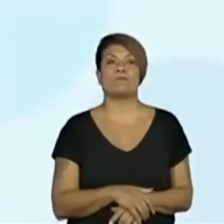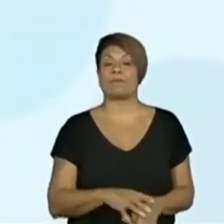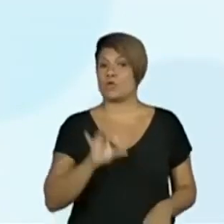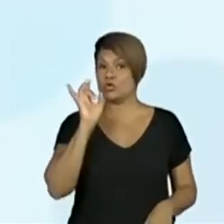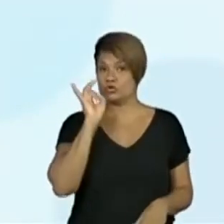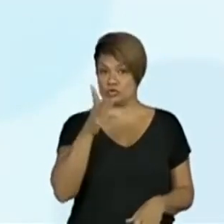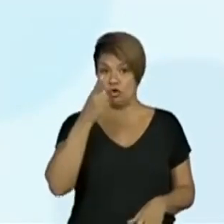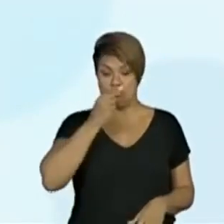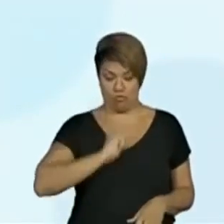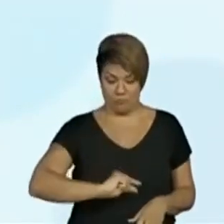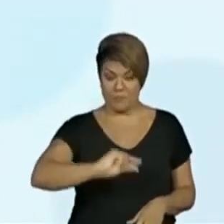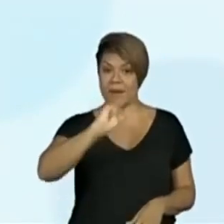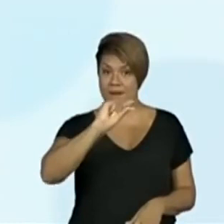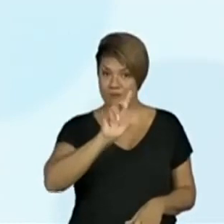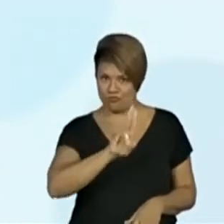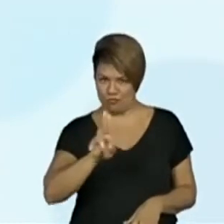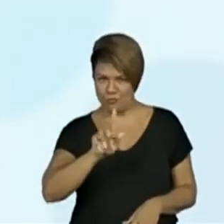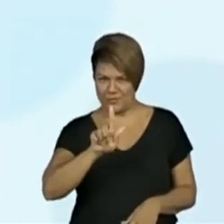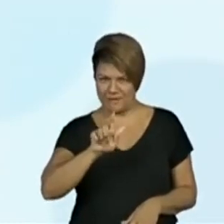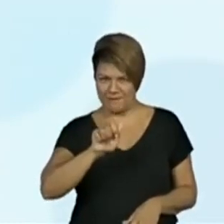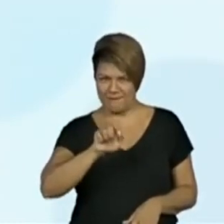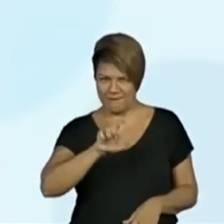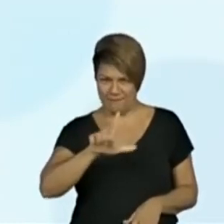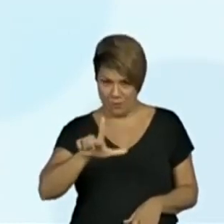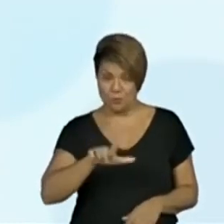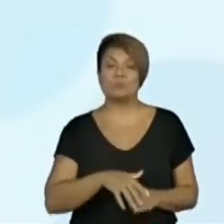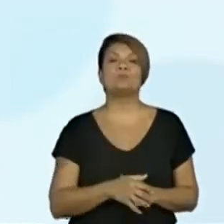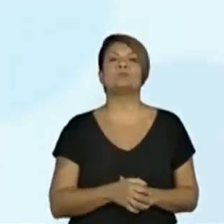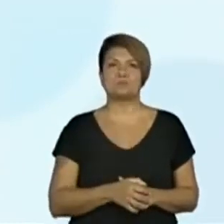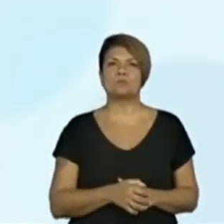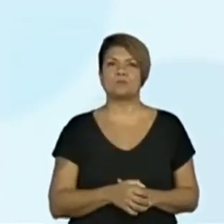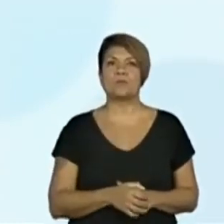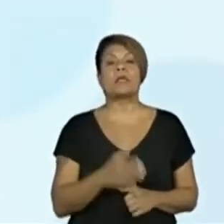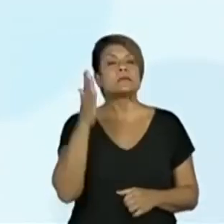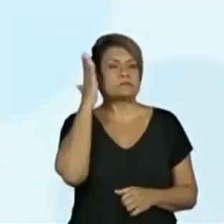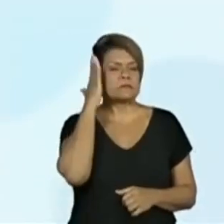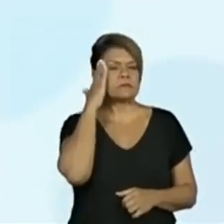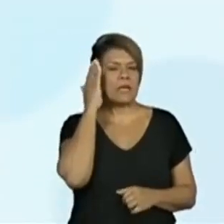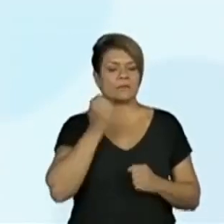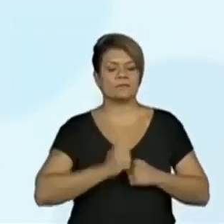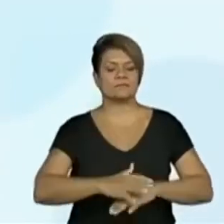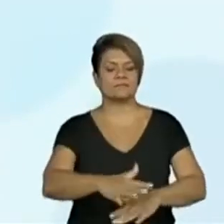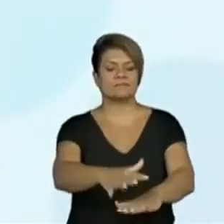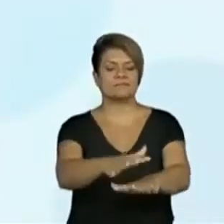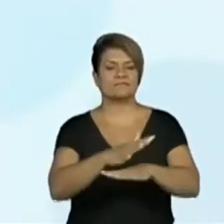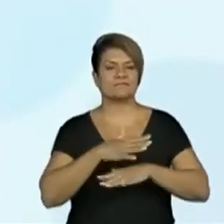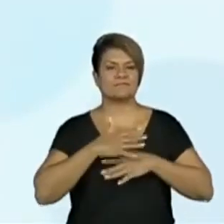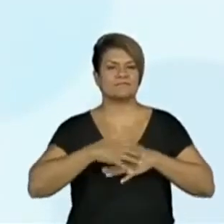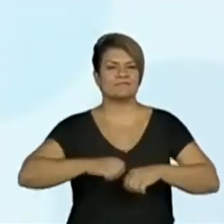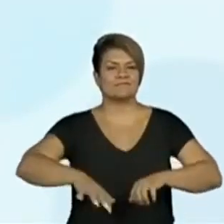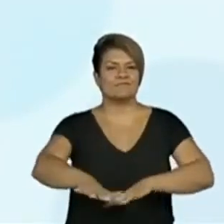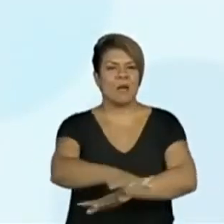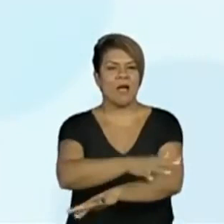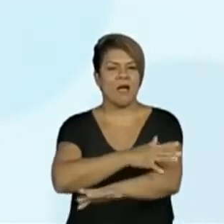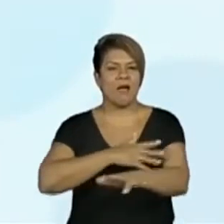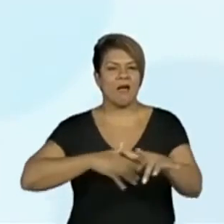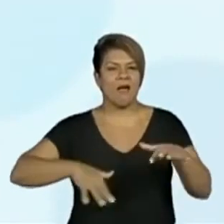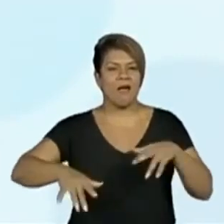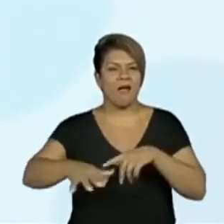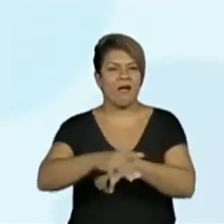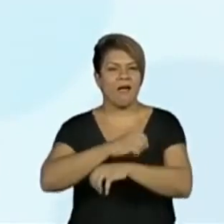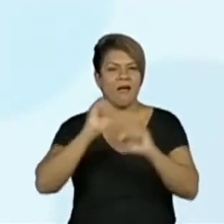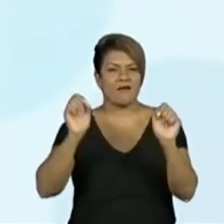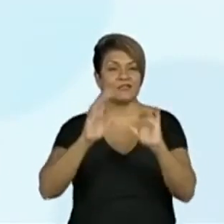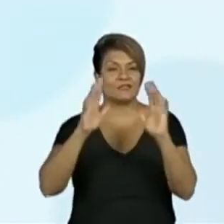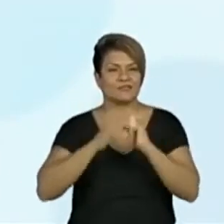Só o mago Gael sabia da magia daquela água do lago. Por isso era o